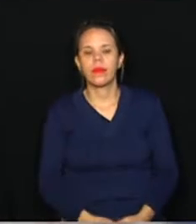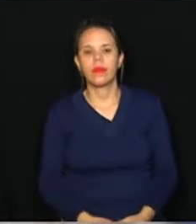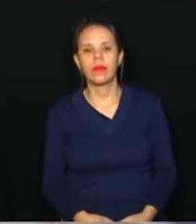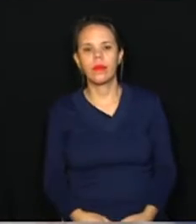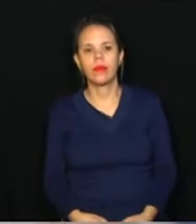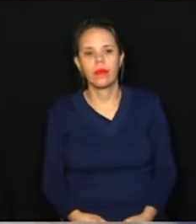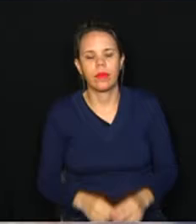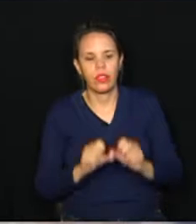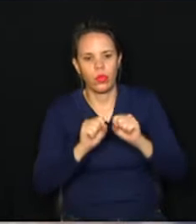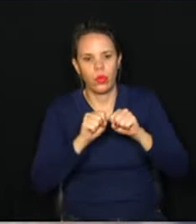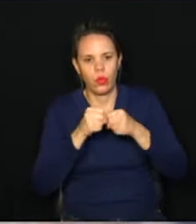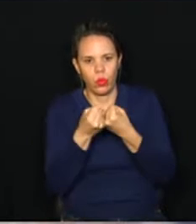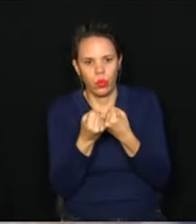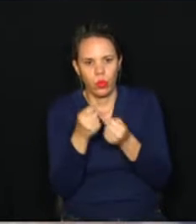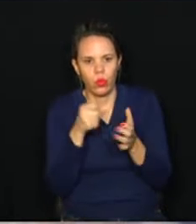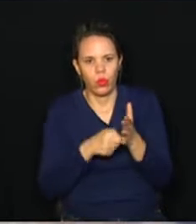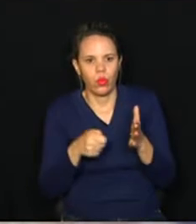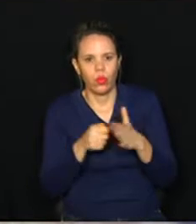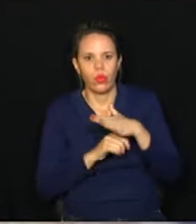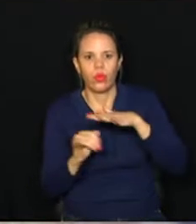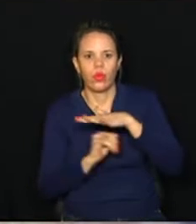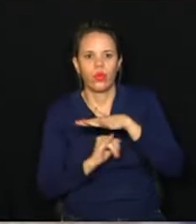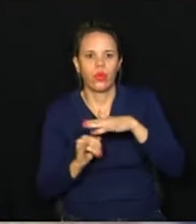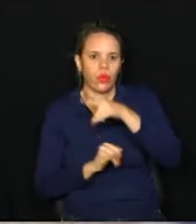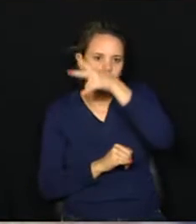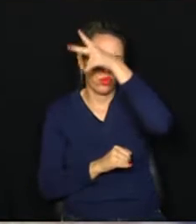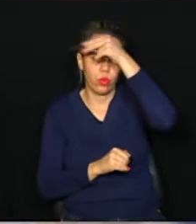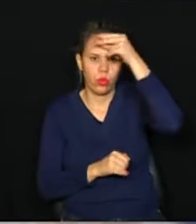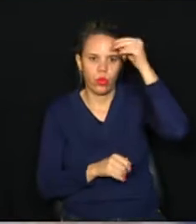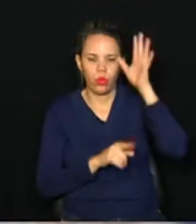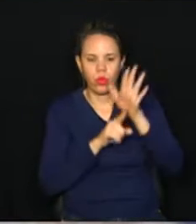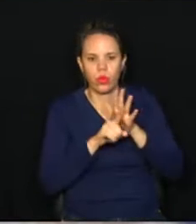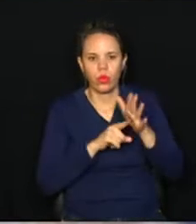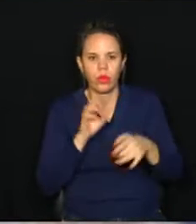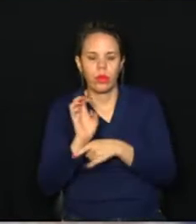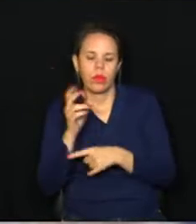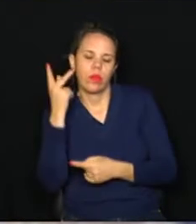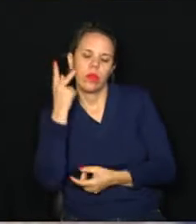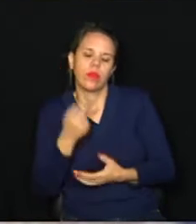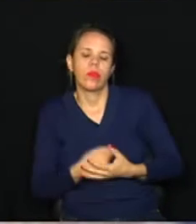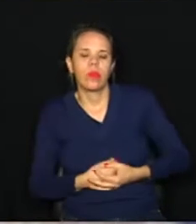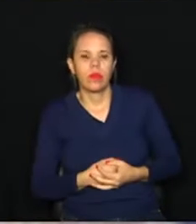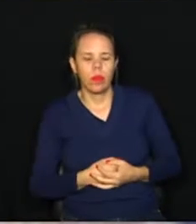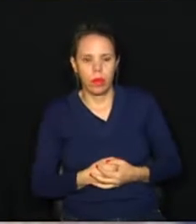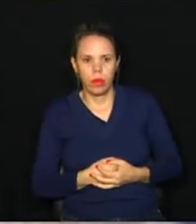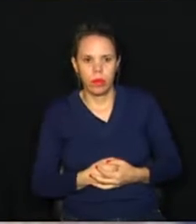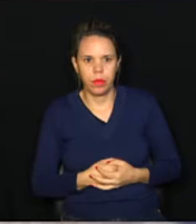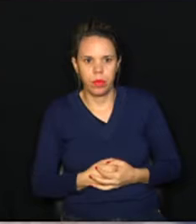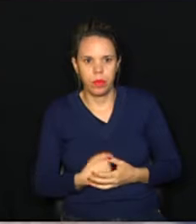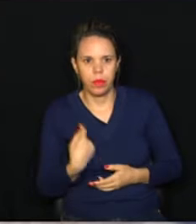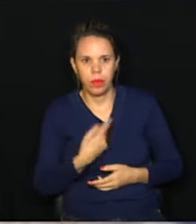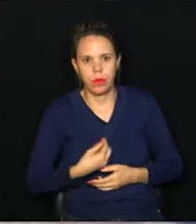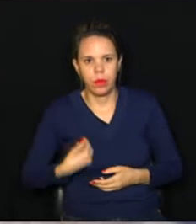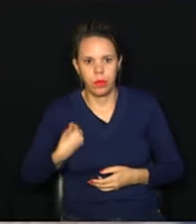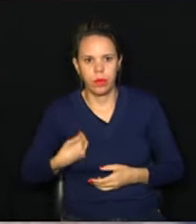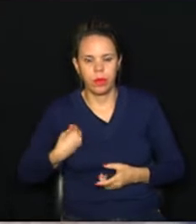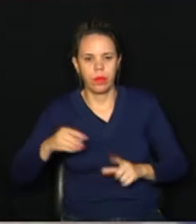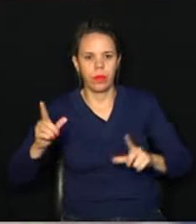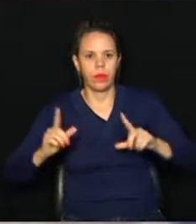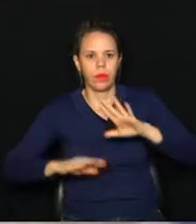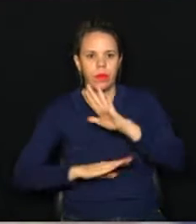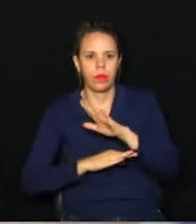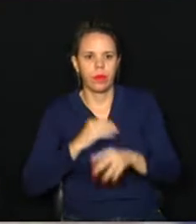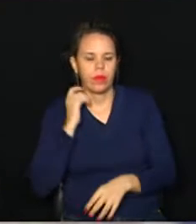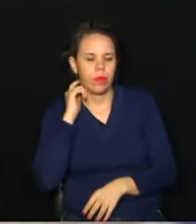ato em defesa dos institutos públicos de pesquisa do Estado de São Paulo. Nós estamos ao vivo na TV